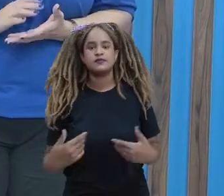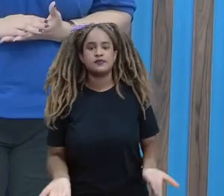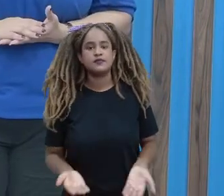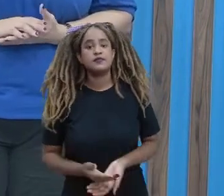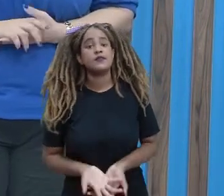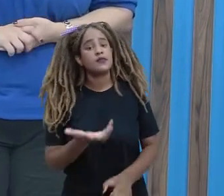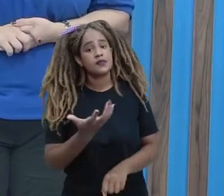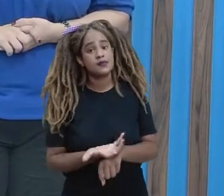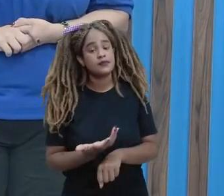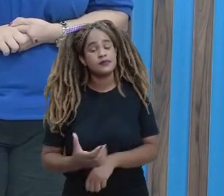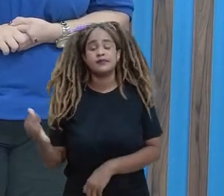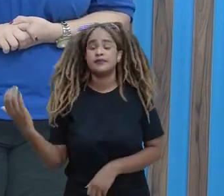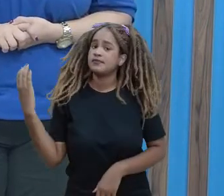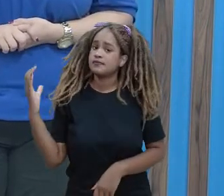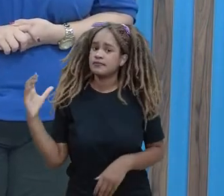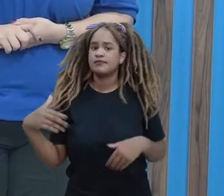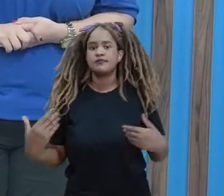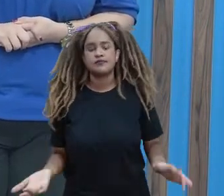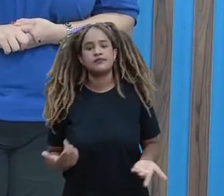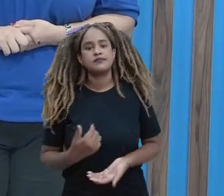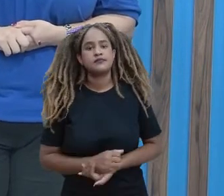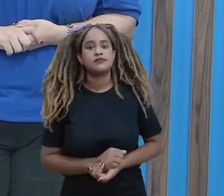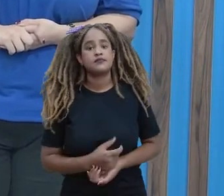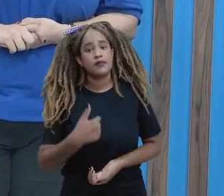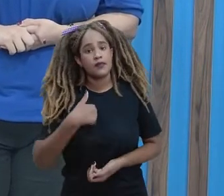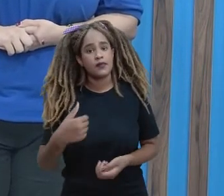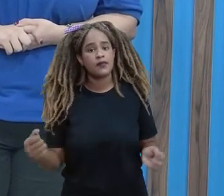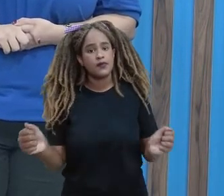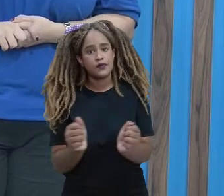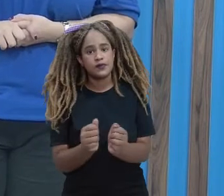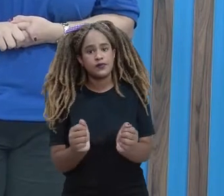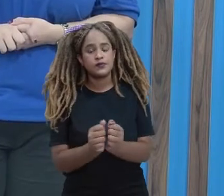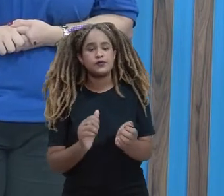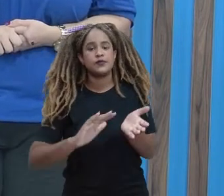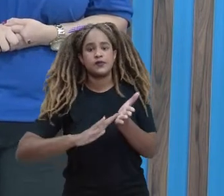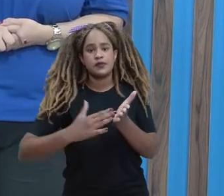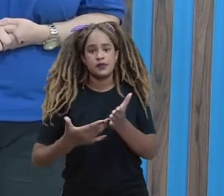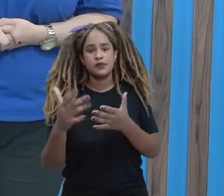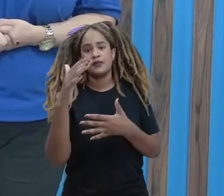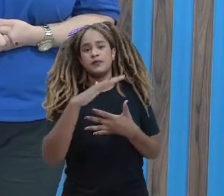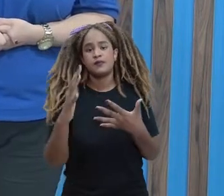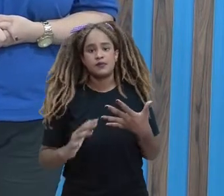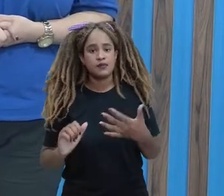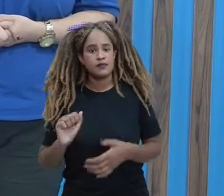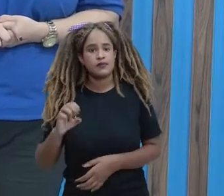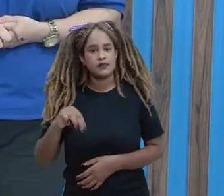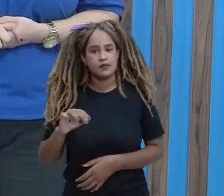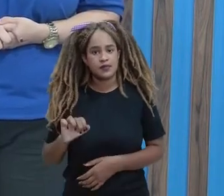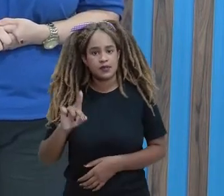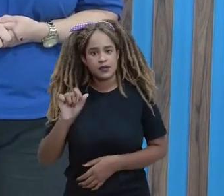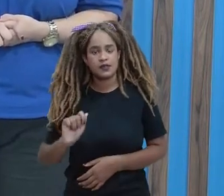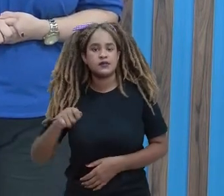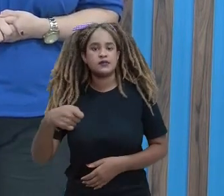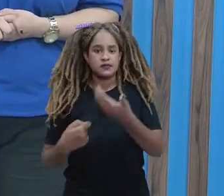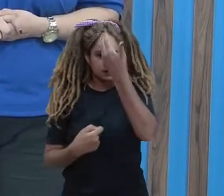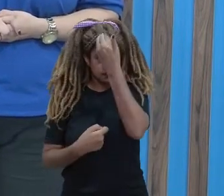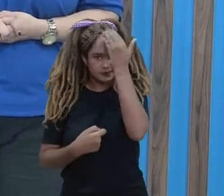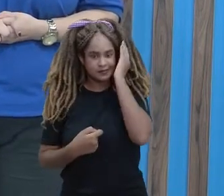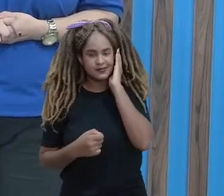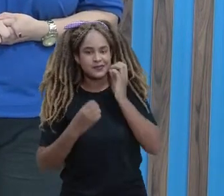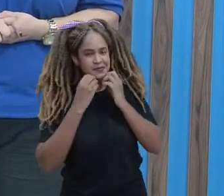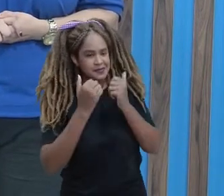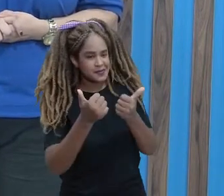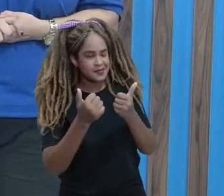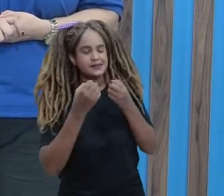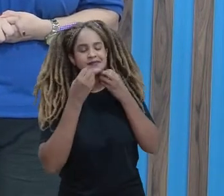disciplina de Ciências. Eu estou acompanhada aqui com a nossa intérprete de Libras, Amanda. Tudo jóia?